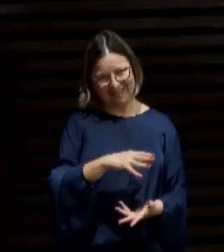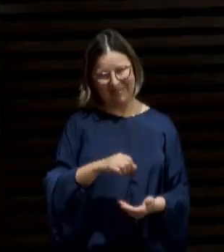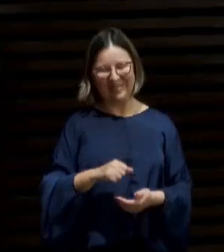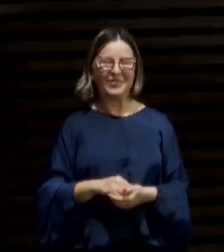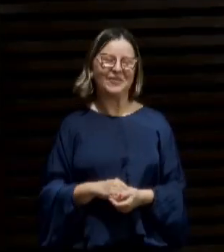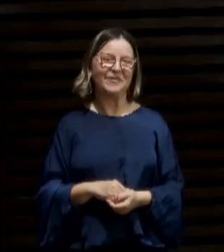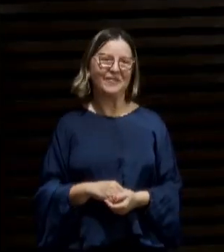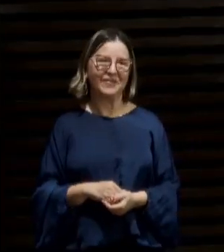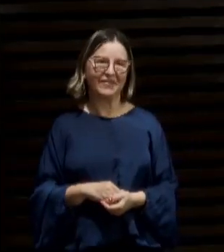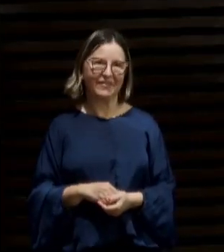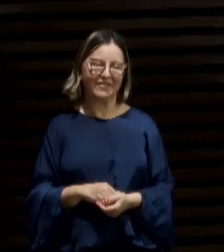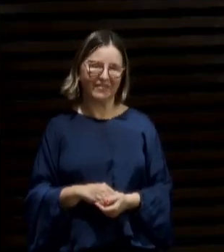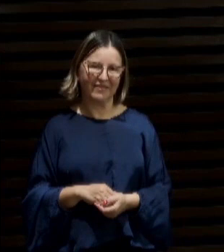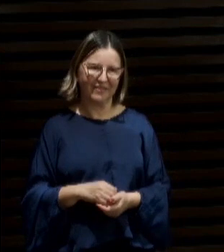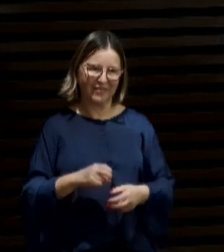recebi hoje